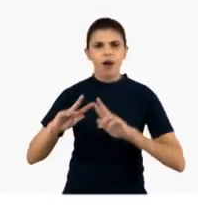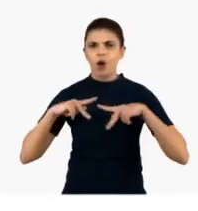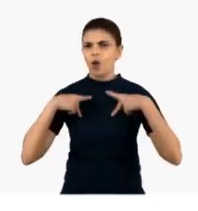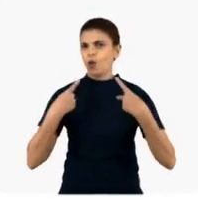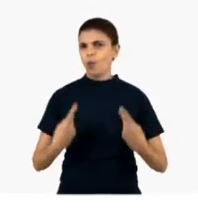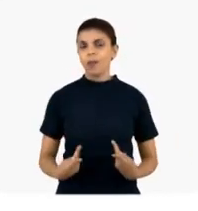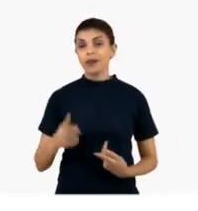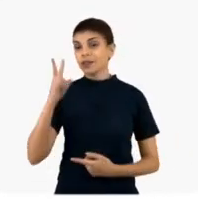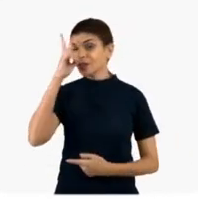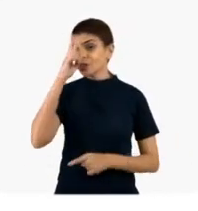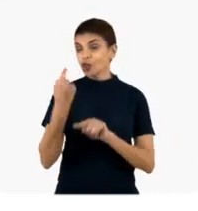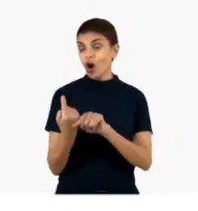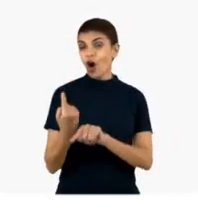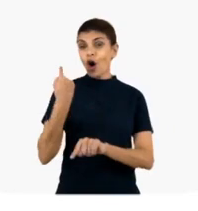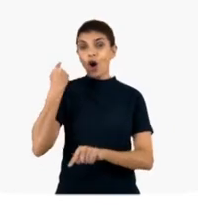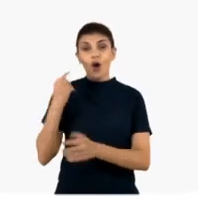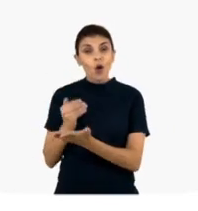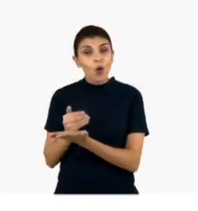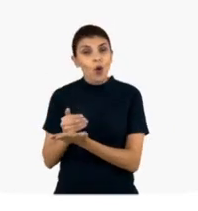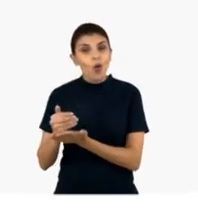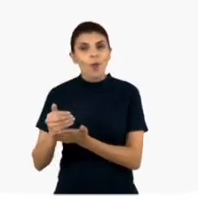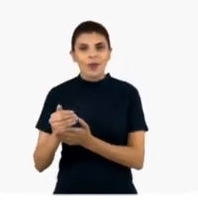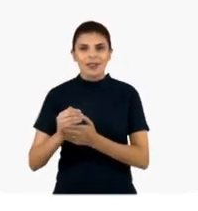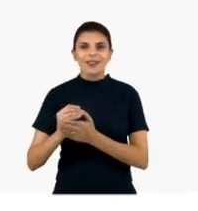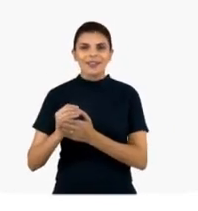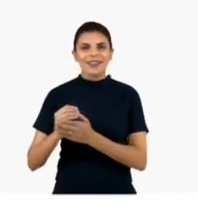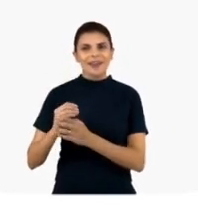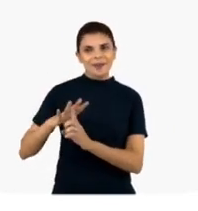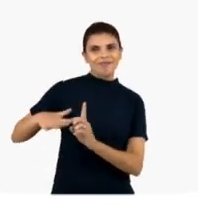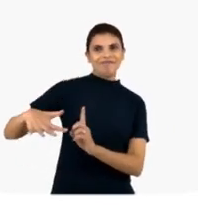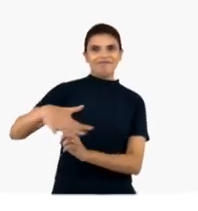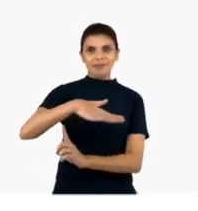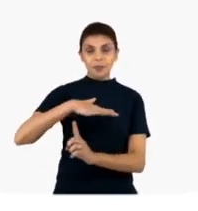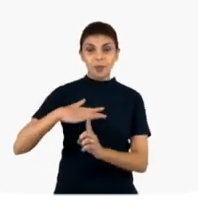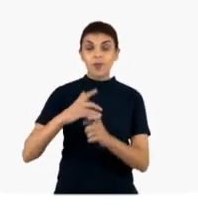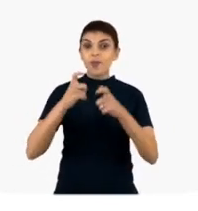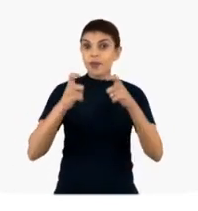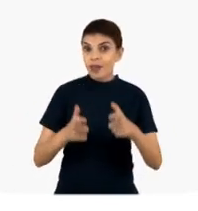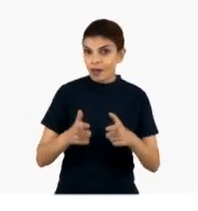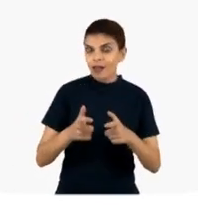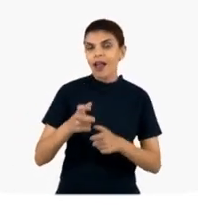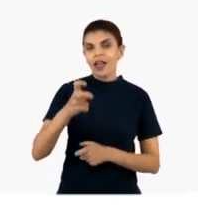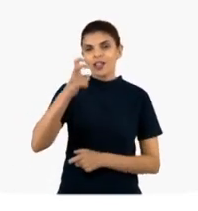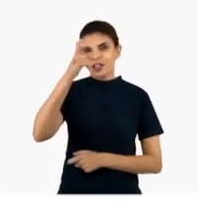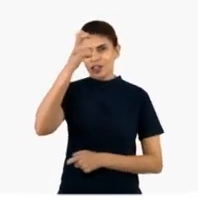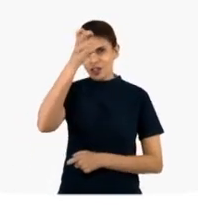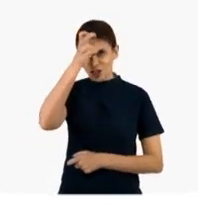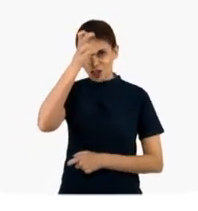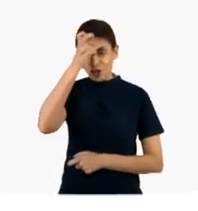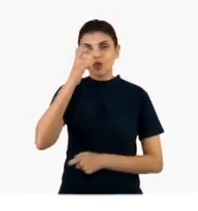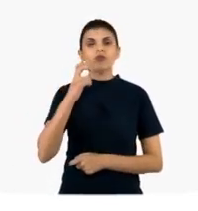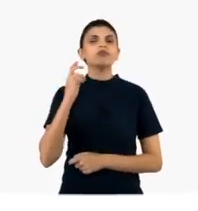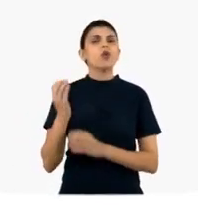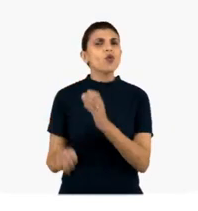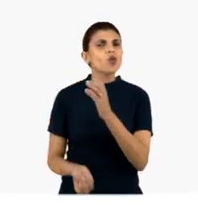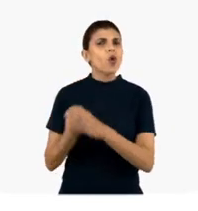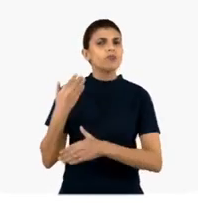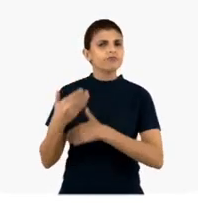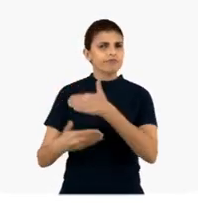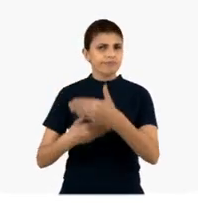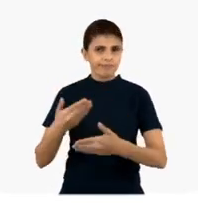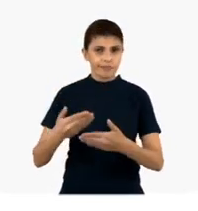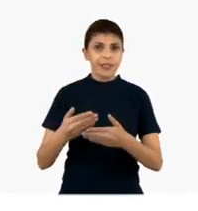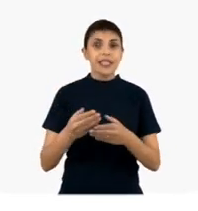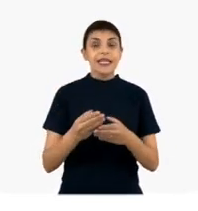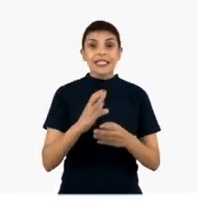humano desde a história do início da civilização. No Egito, lá no passado, o primeiro desenvolvimento do processo